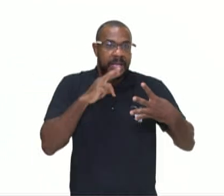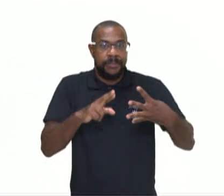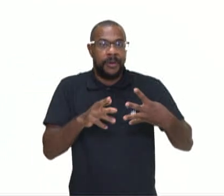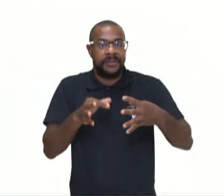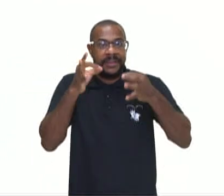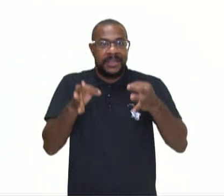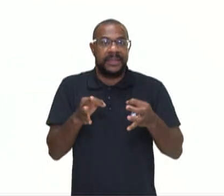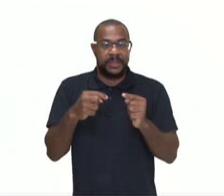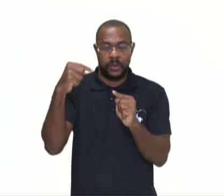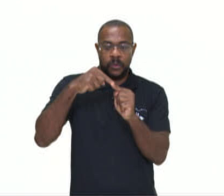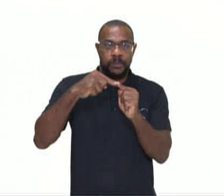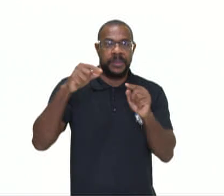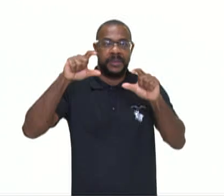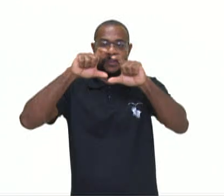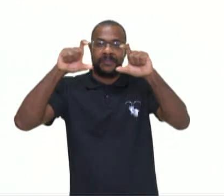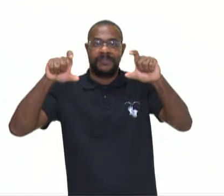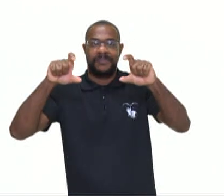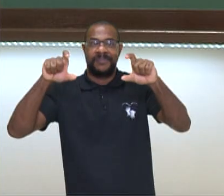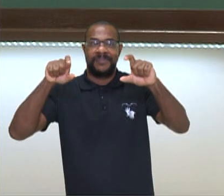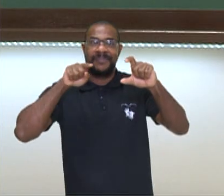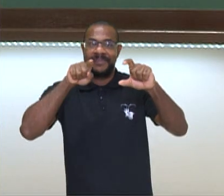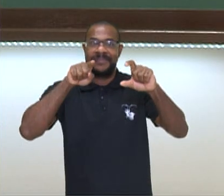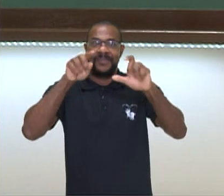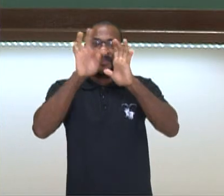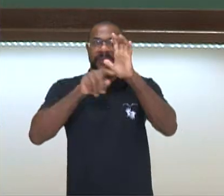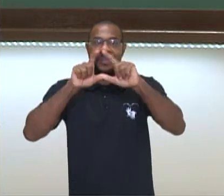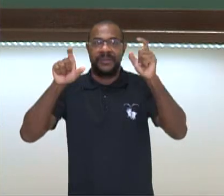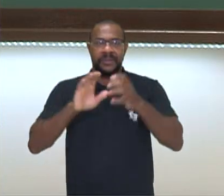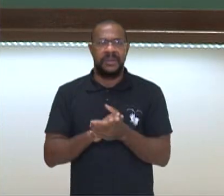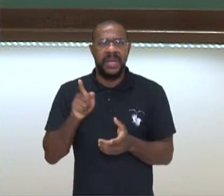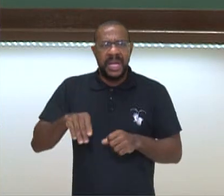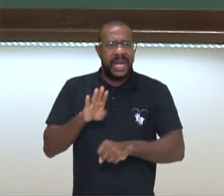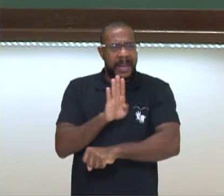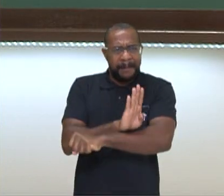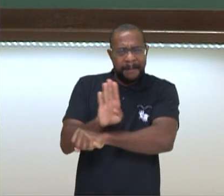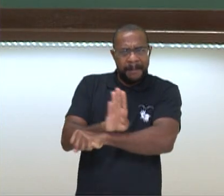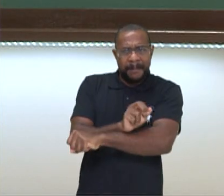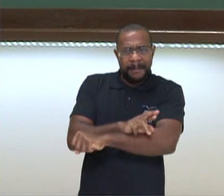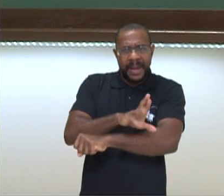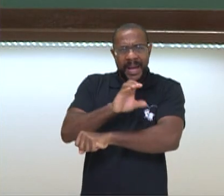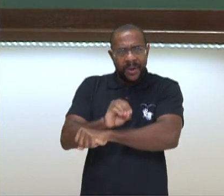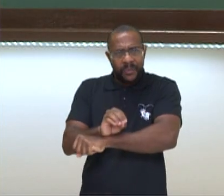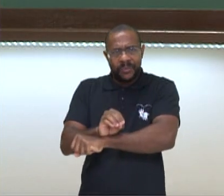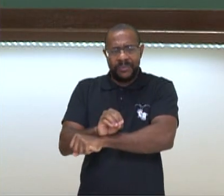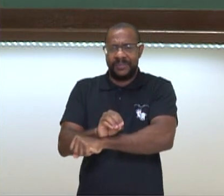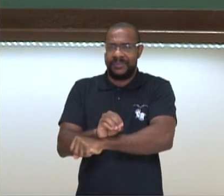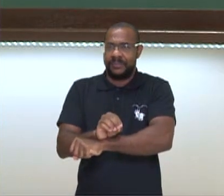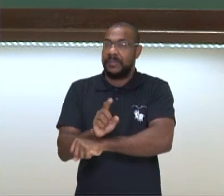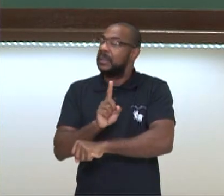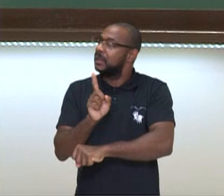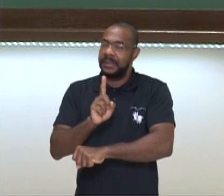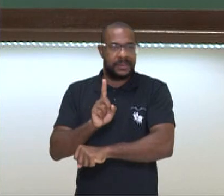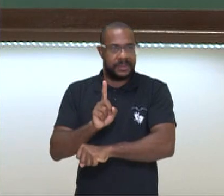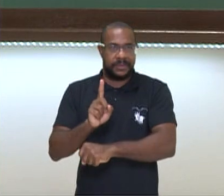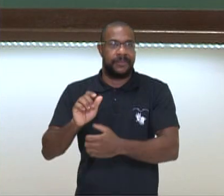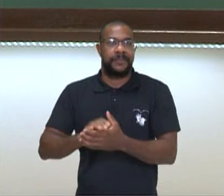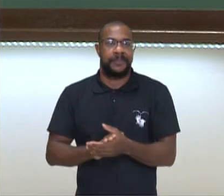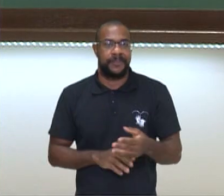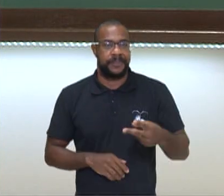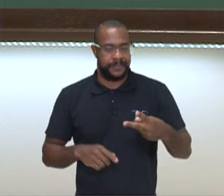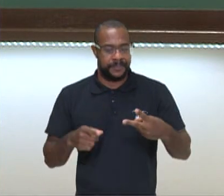acima. Seria o barroco? Não. Foi uma das primeiras escolas literárias, a característica até era o